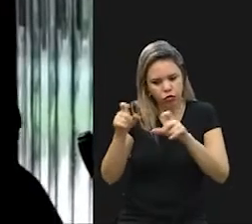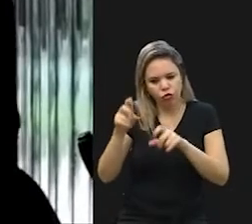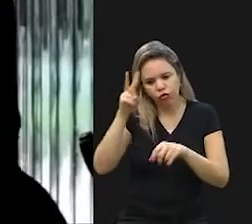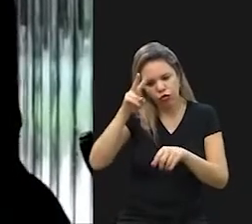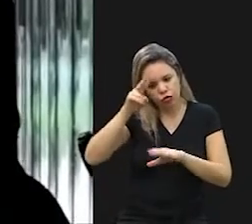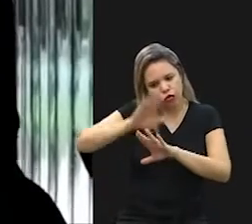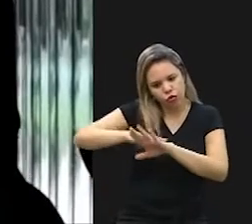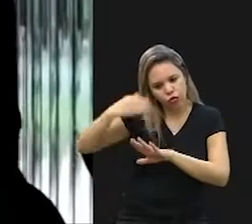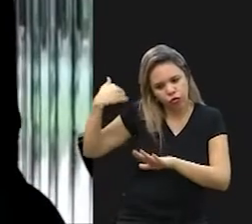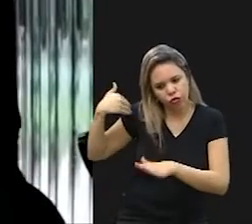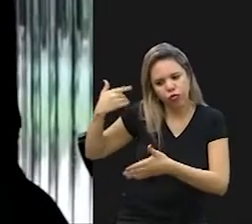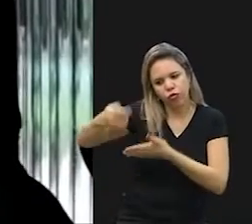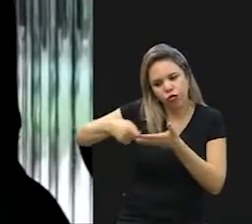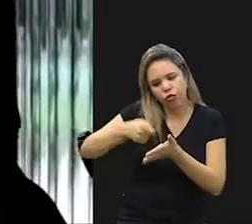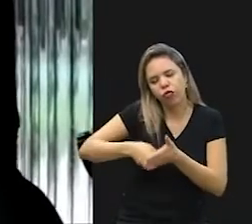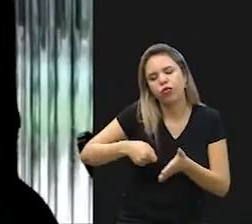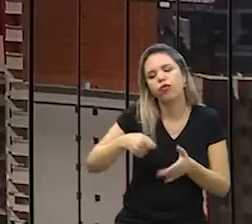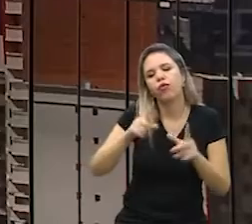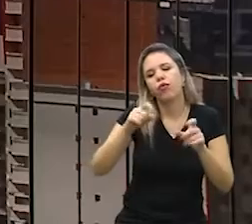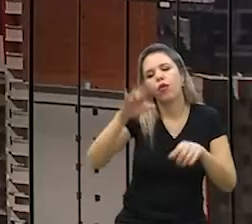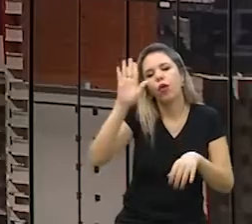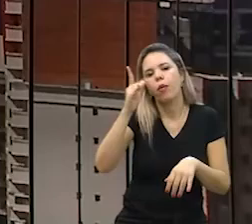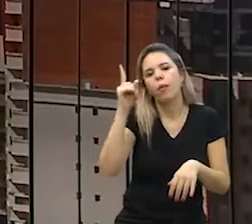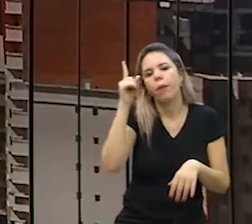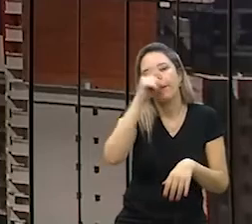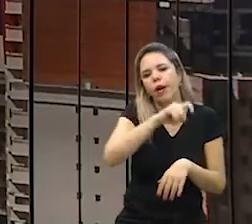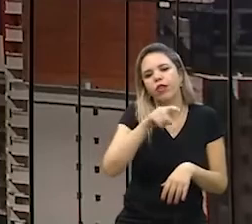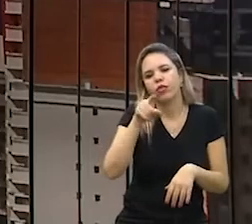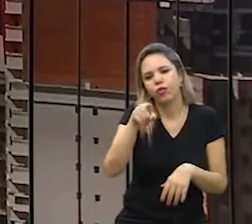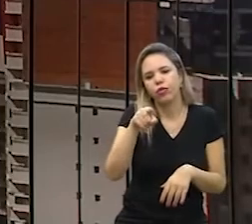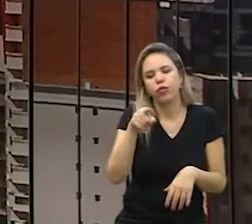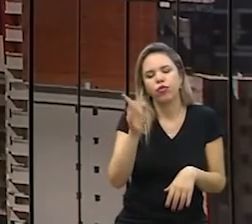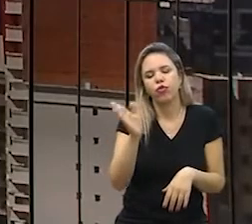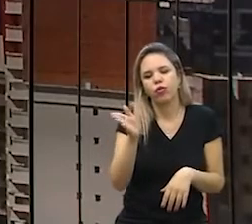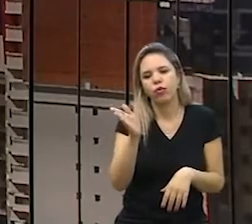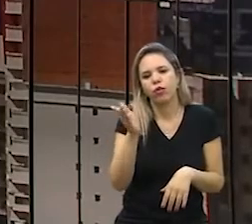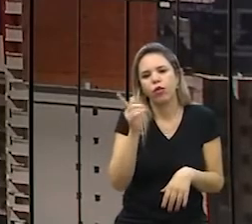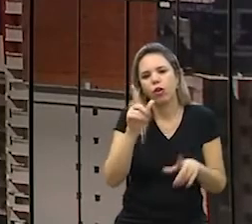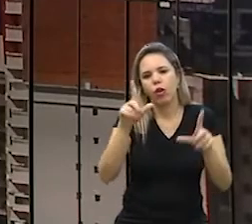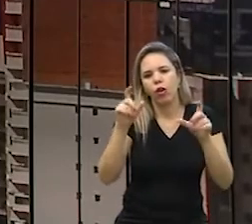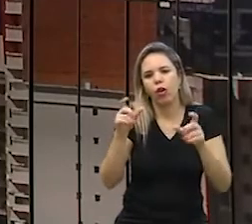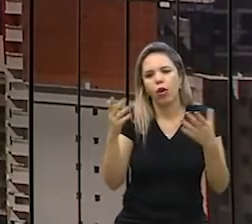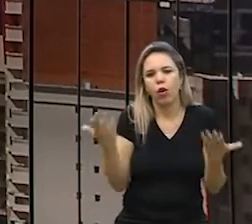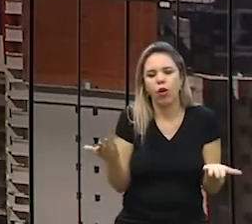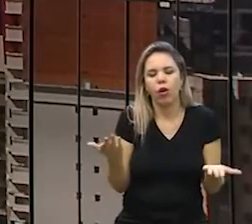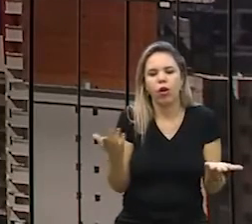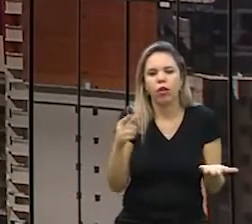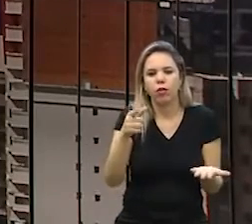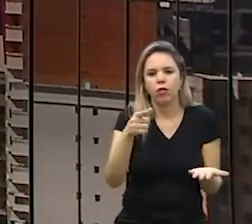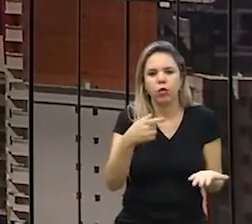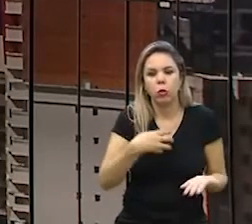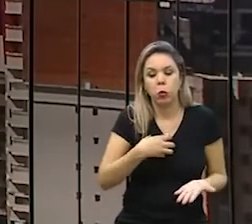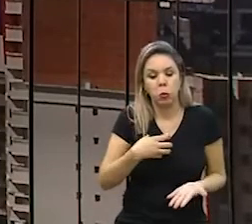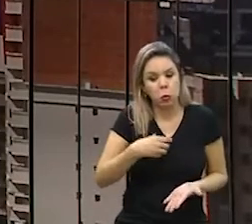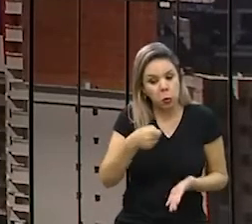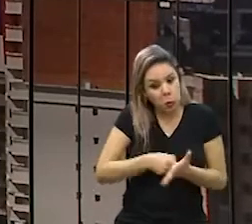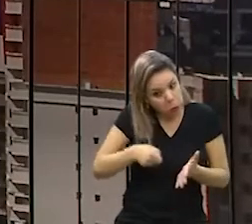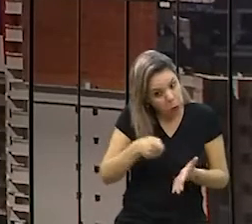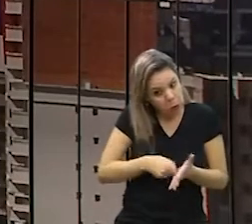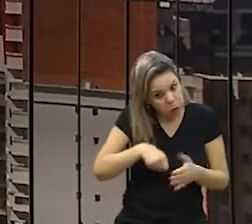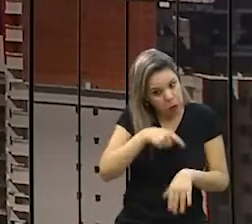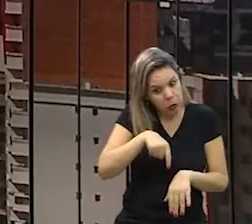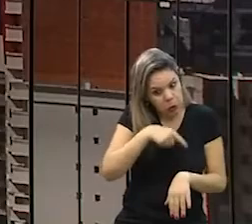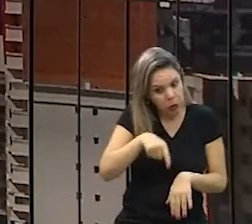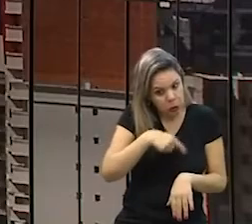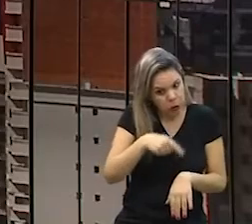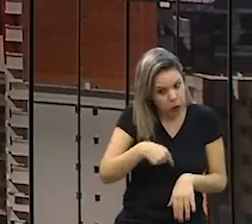história por trás. Qual foi a foto mais difícil que você já tirou ou que te exigiu mais